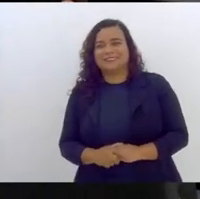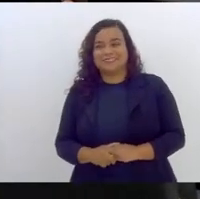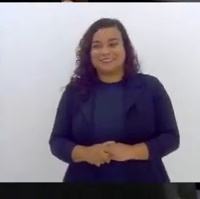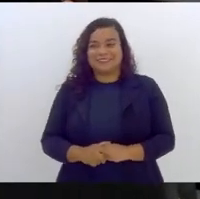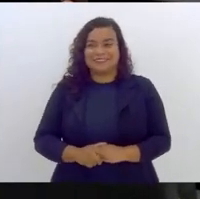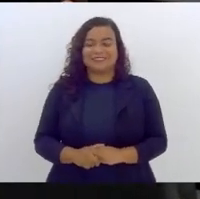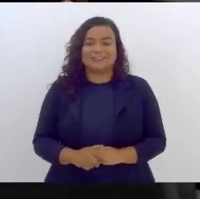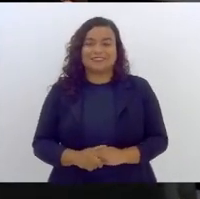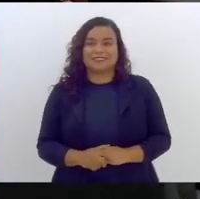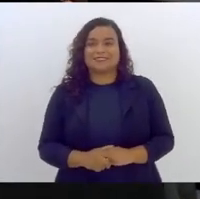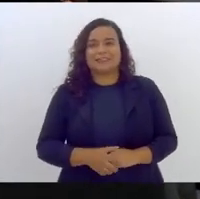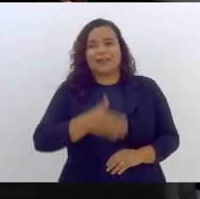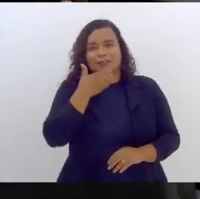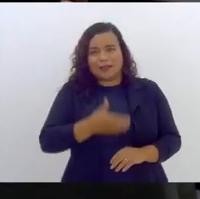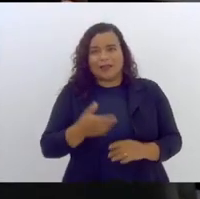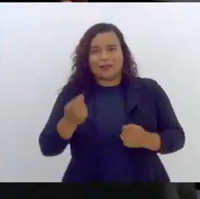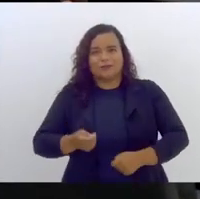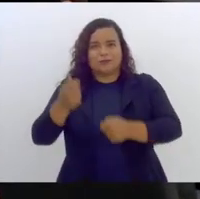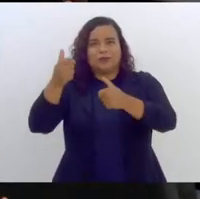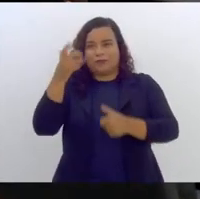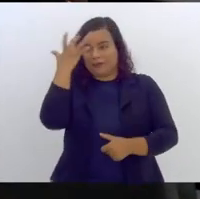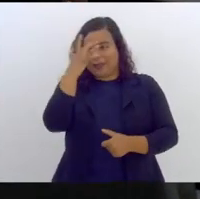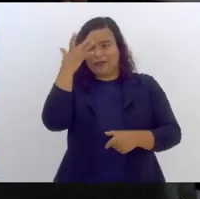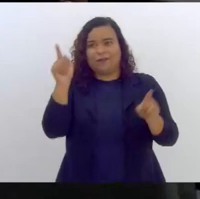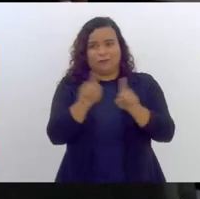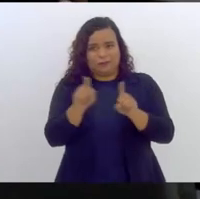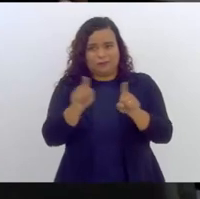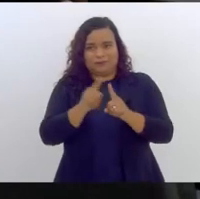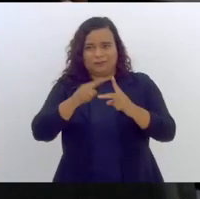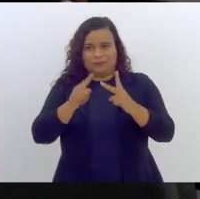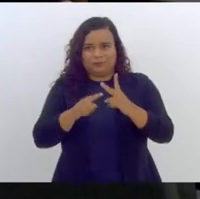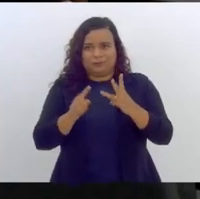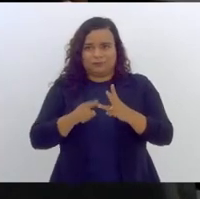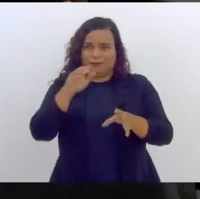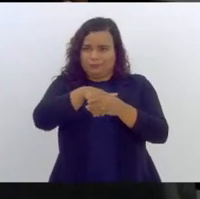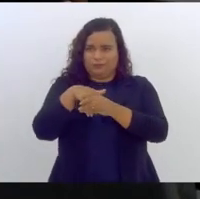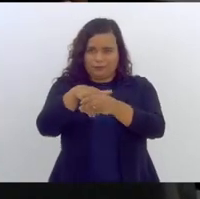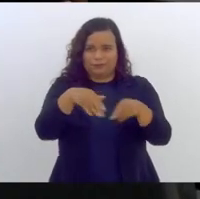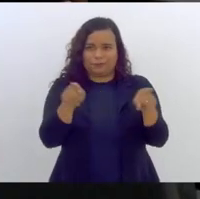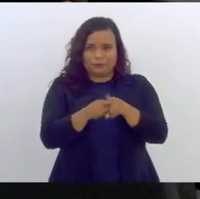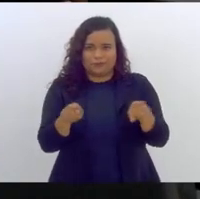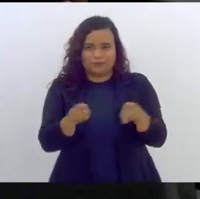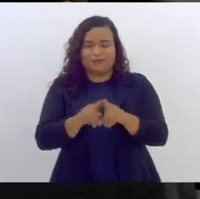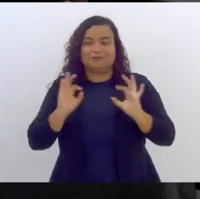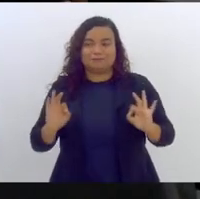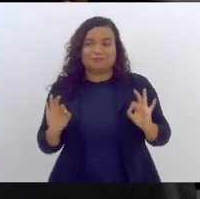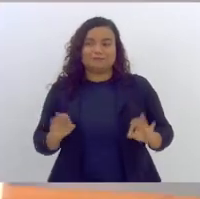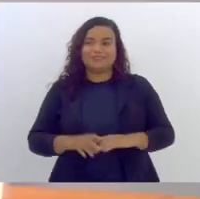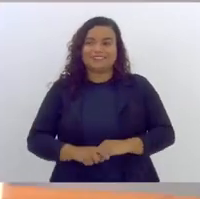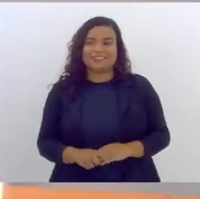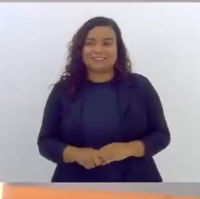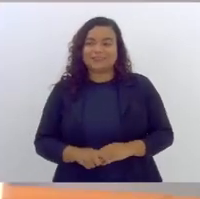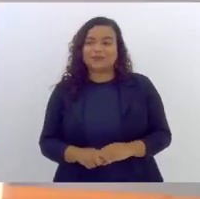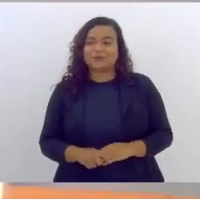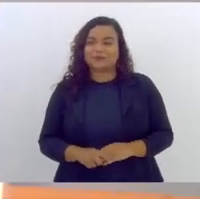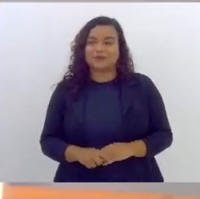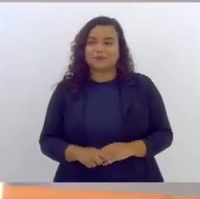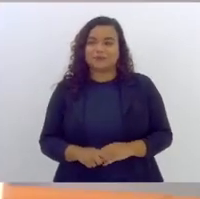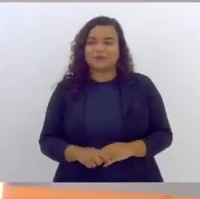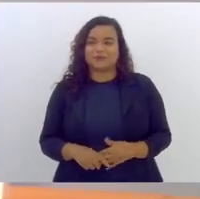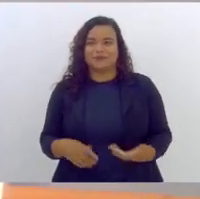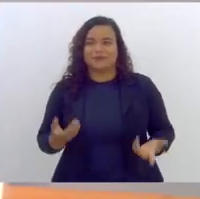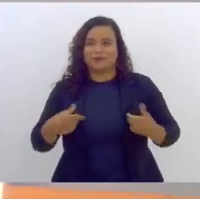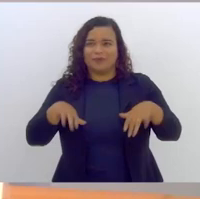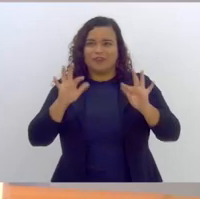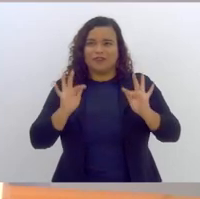é Natal ano novo carnaval também eleição ser bem bem vai ser um final de